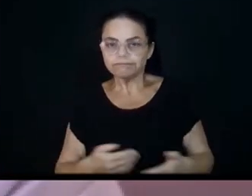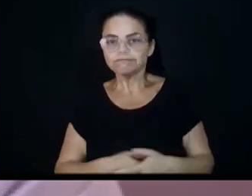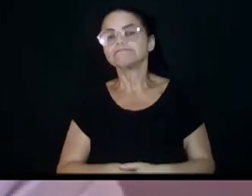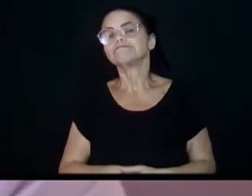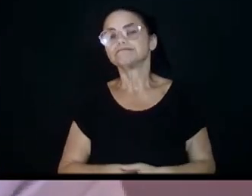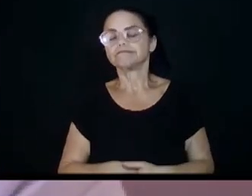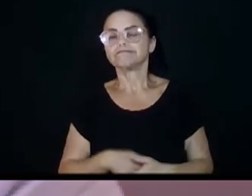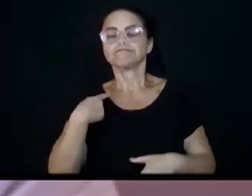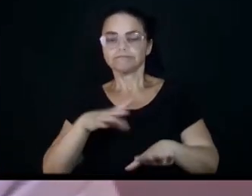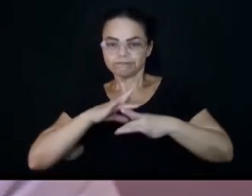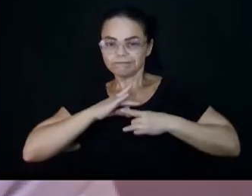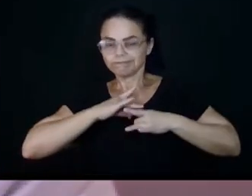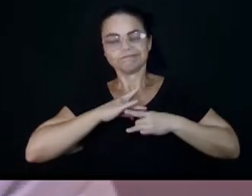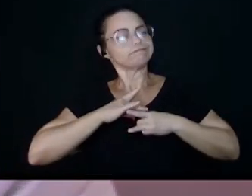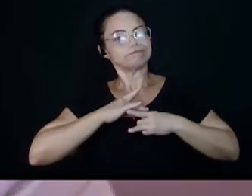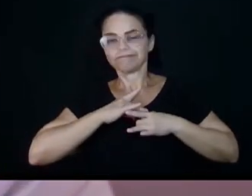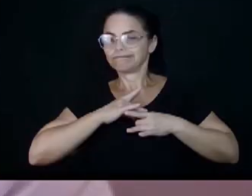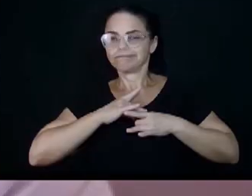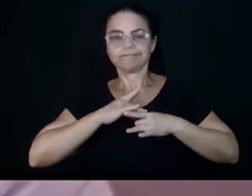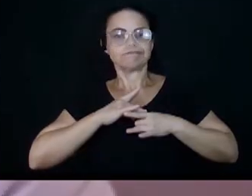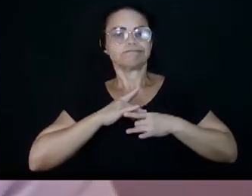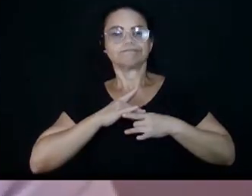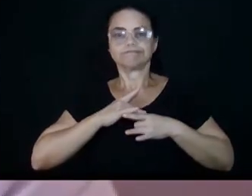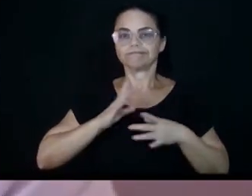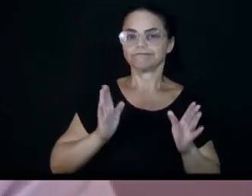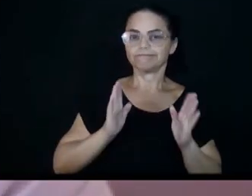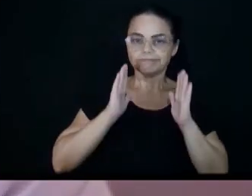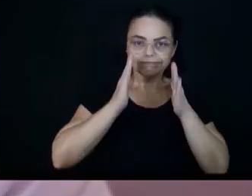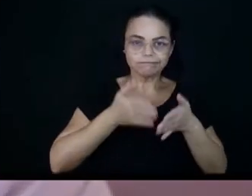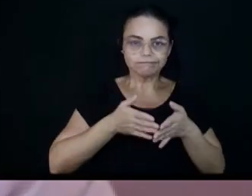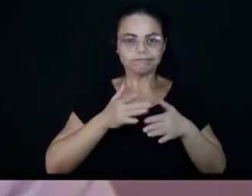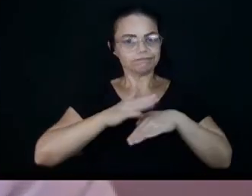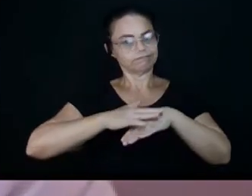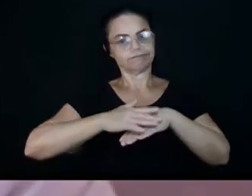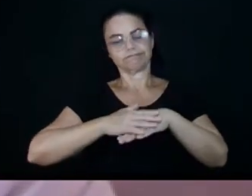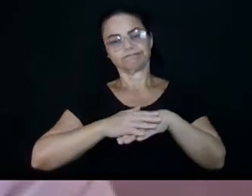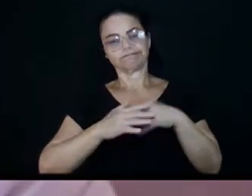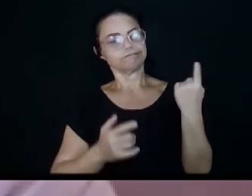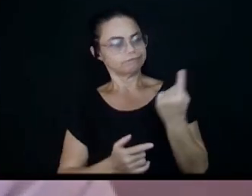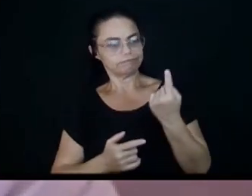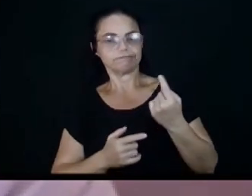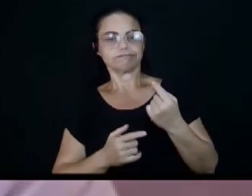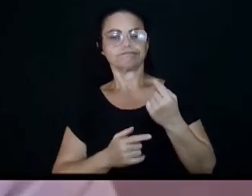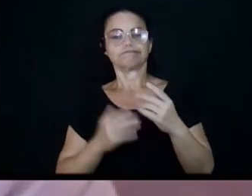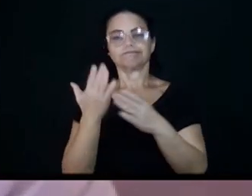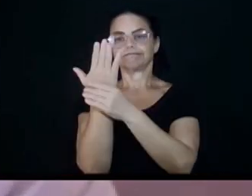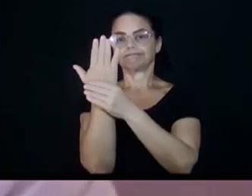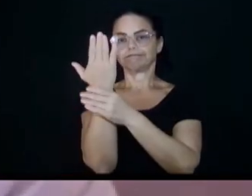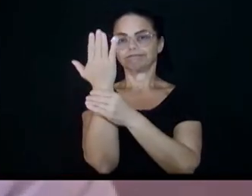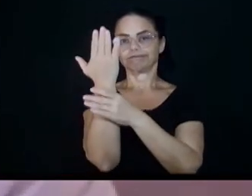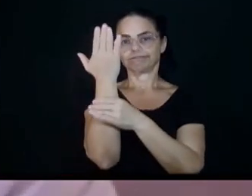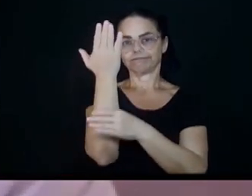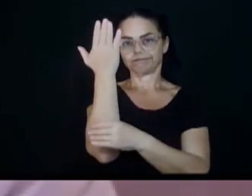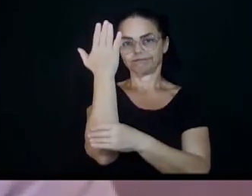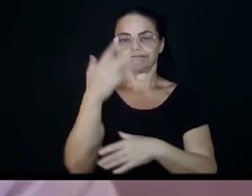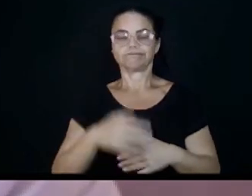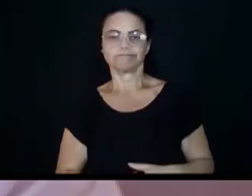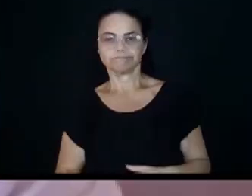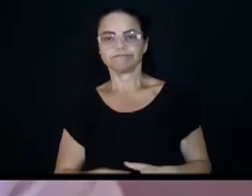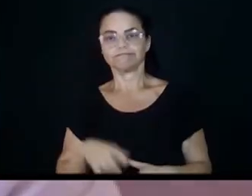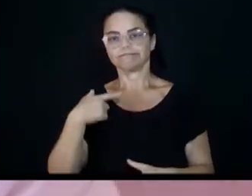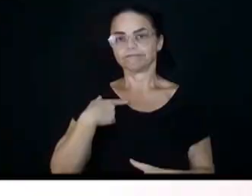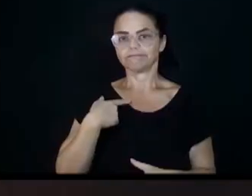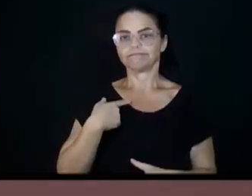muitas vezes tudo gira em torno de uma doença única, que é o lúpus. Então, é importante quem está nos